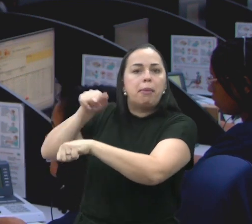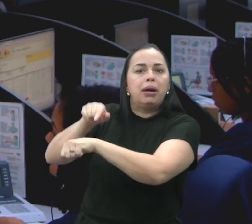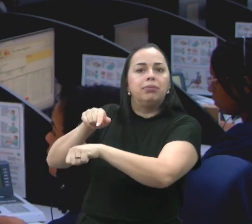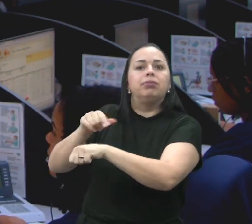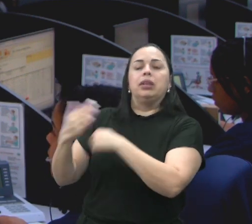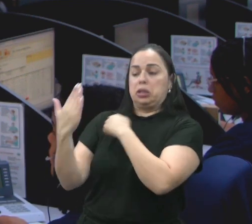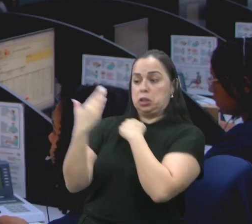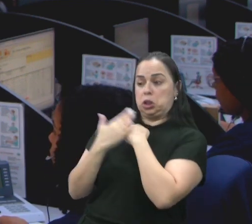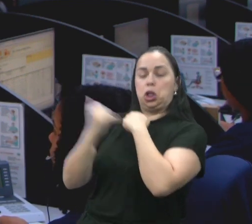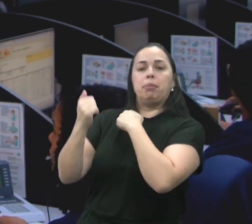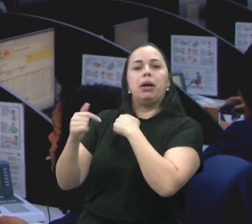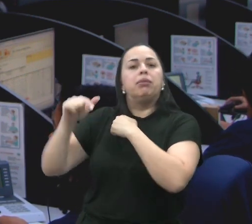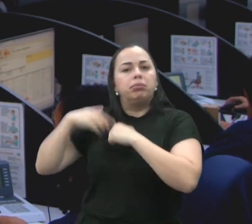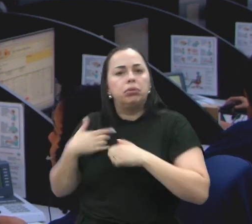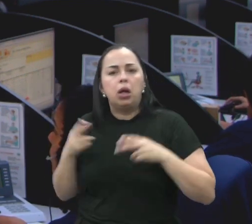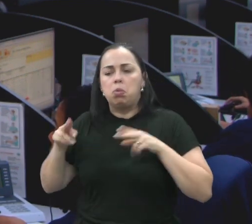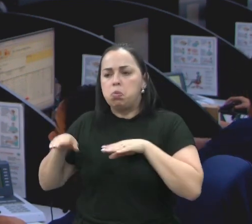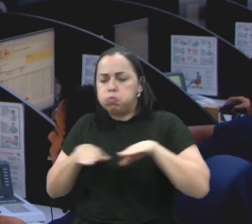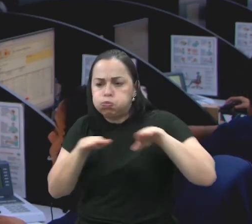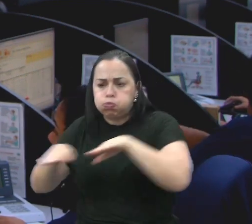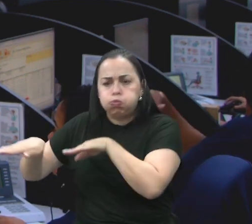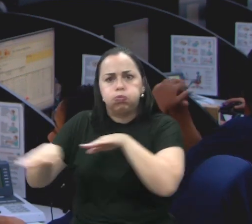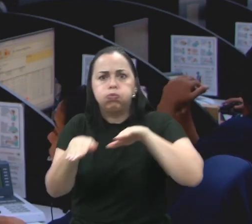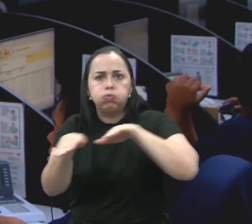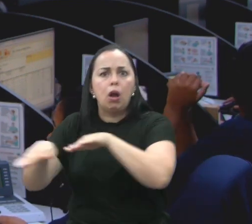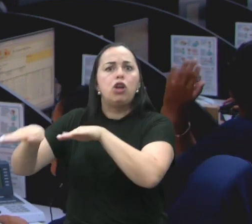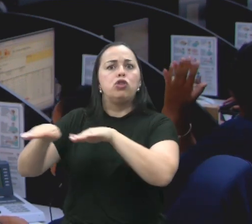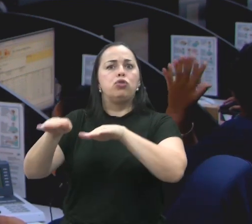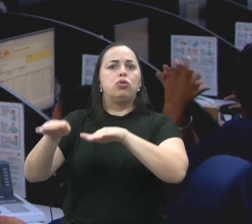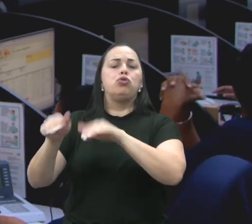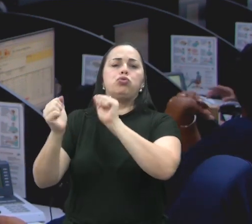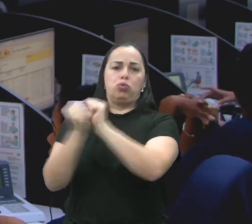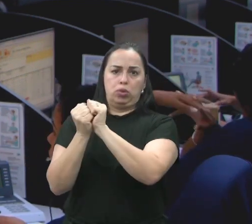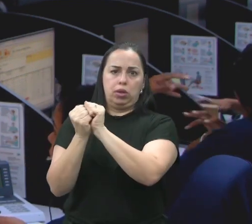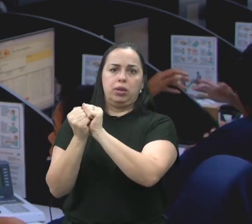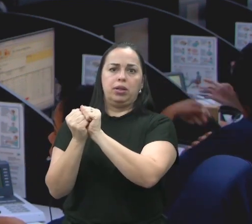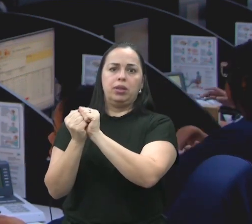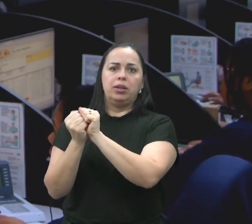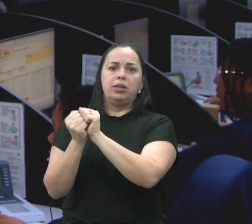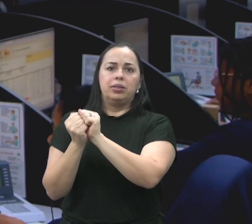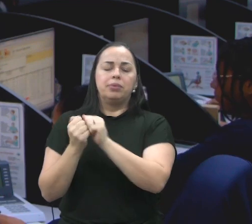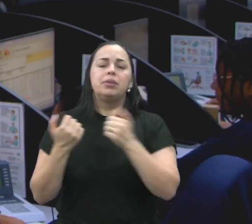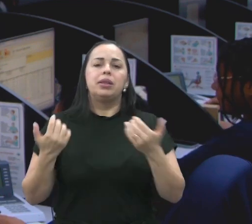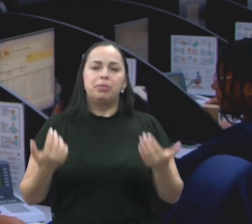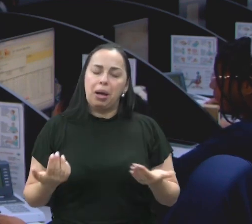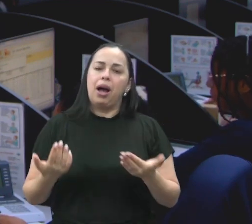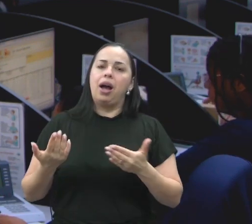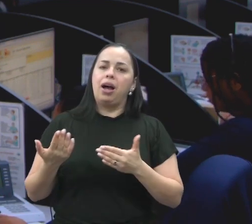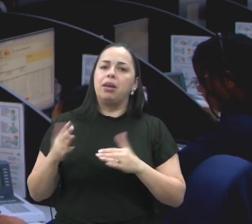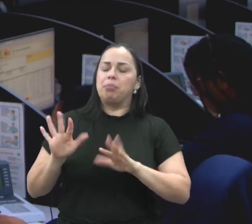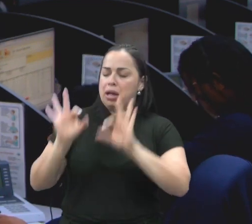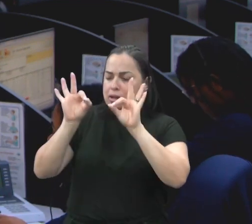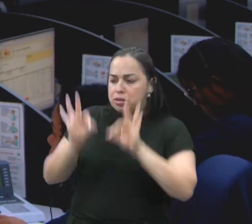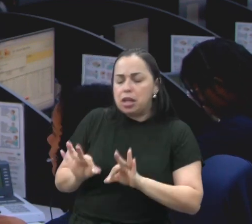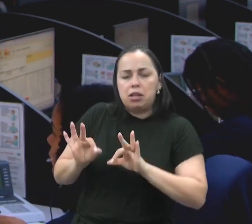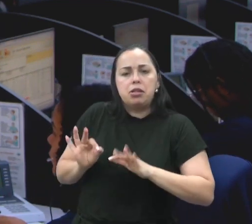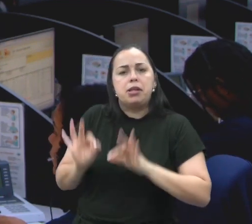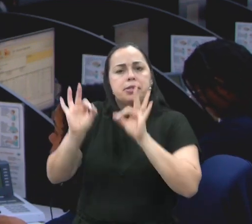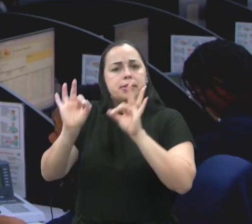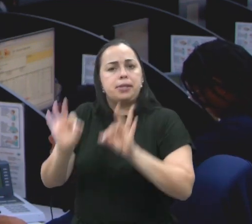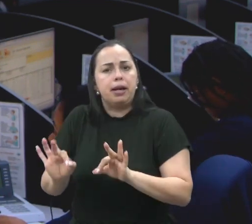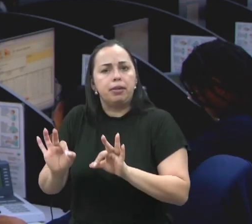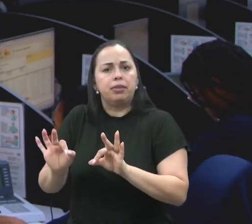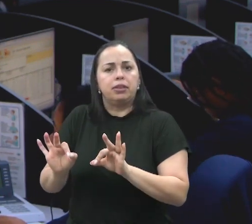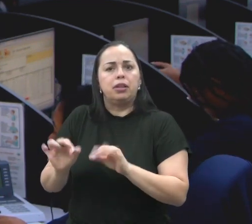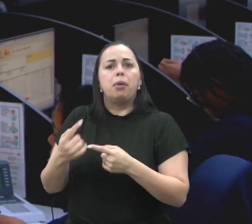muito maior, às vezes se depara com uma situação de emergência, a gente consegue absorver essa demanda e disparar um recurso adequado